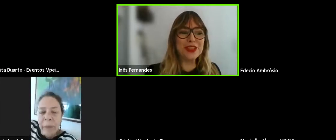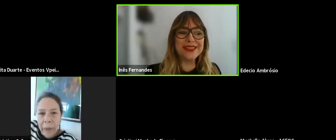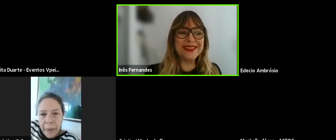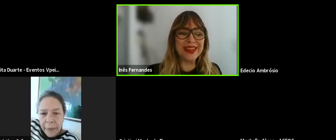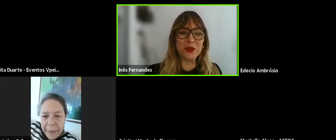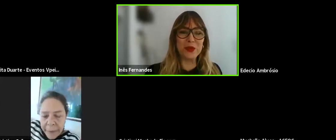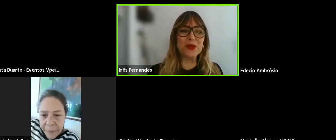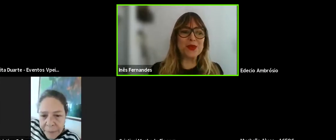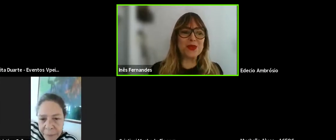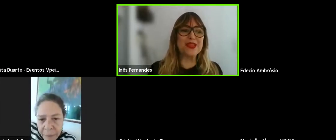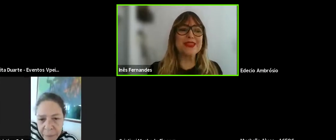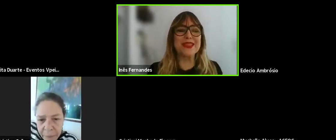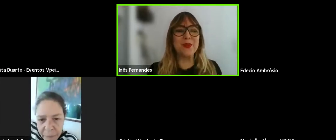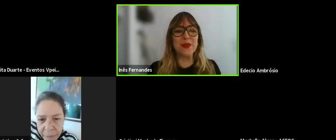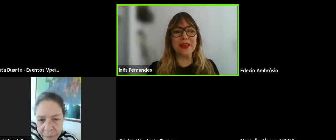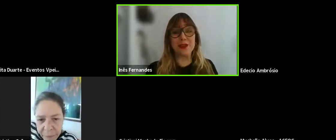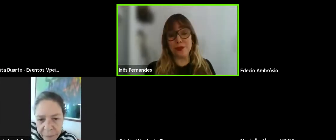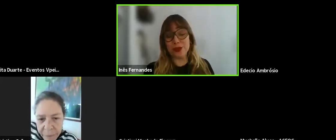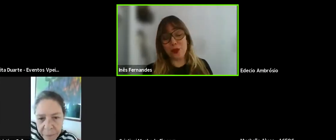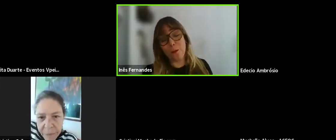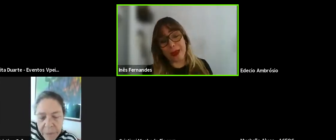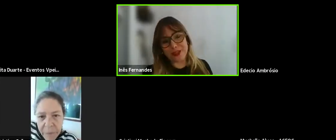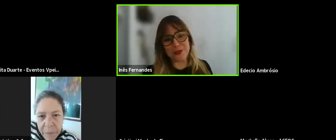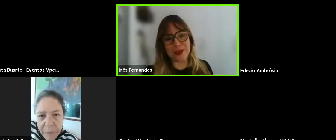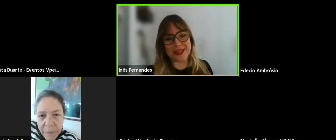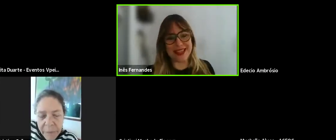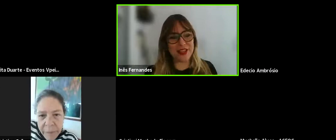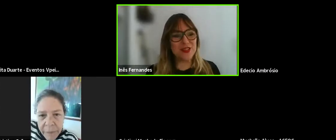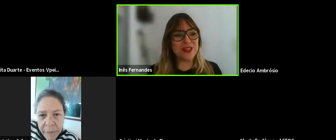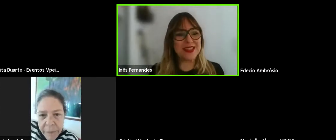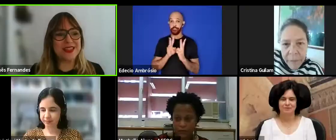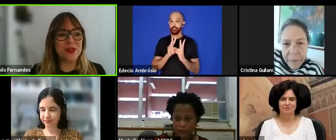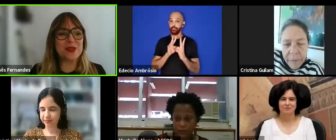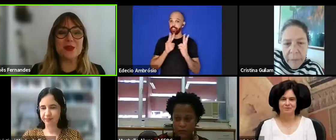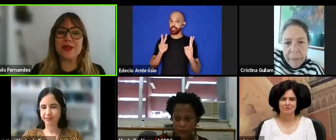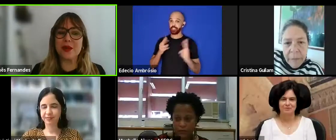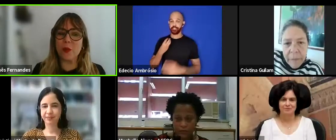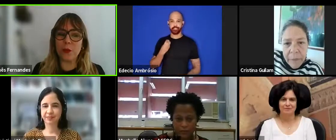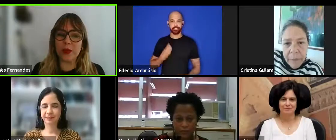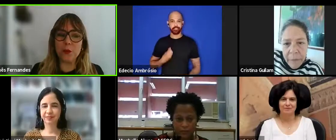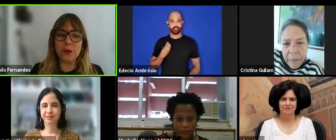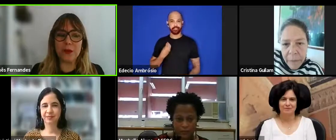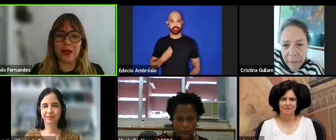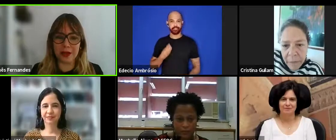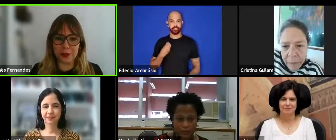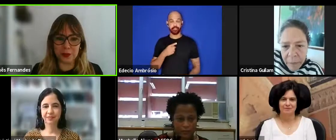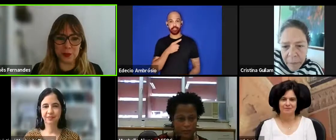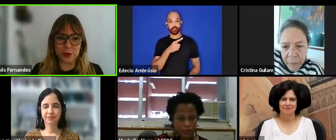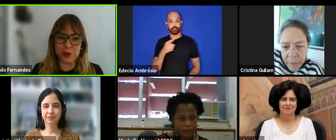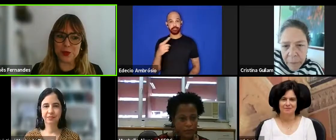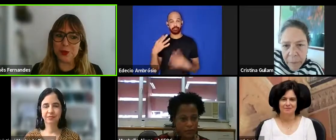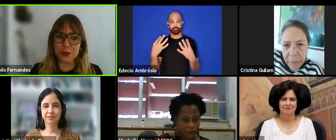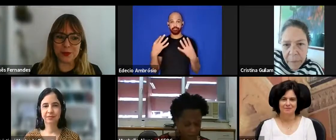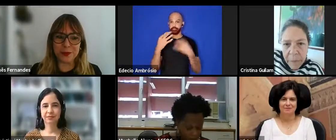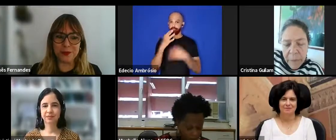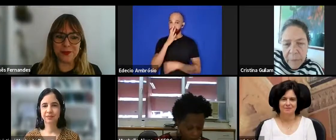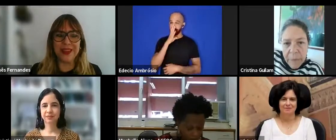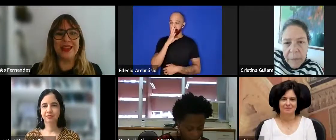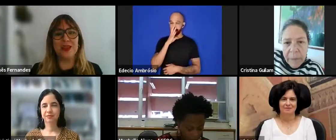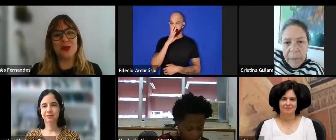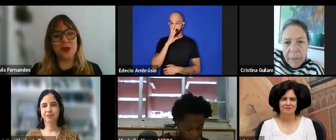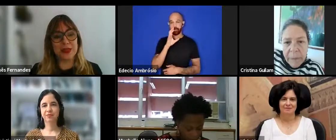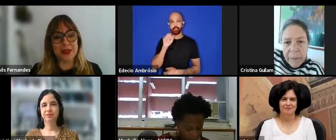Bom dia a todos que estão aqui virtualmente presentes e aos que nos acompanham pelo canal da Fiocruz no